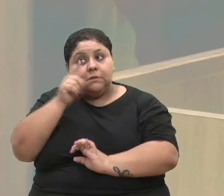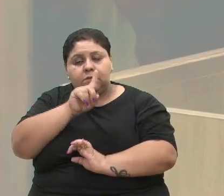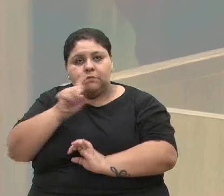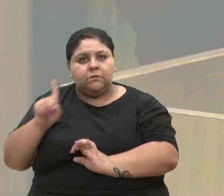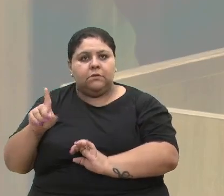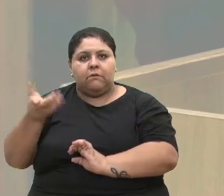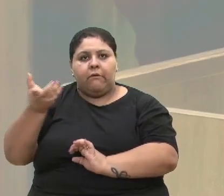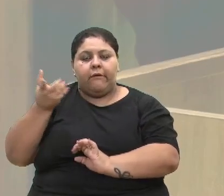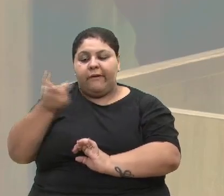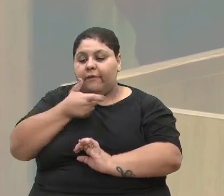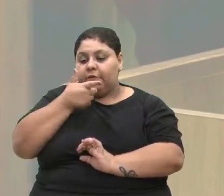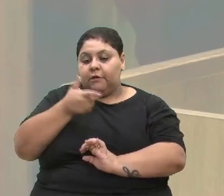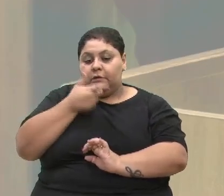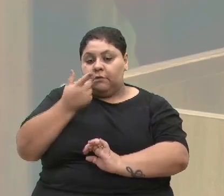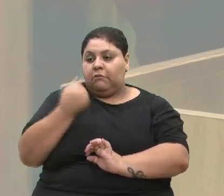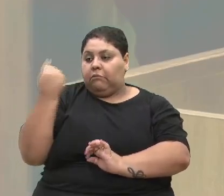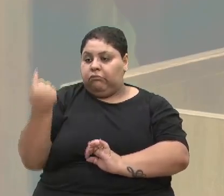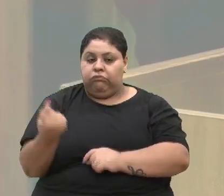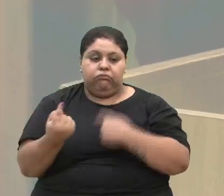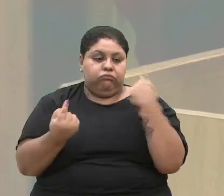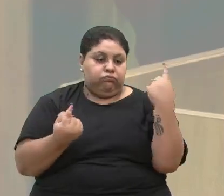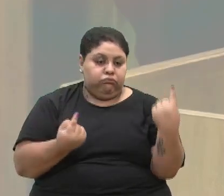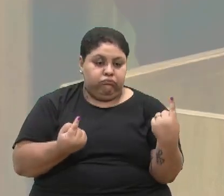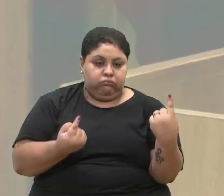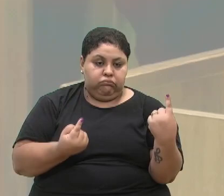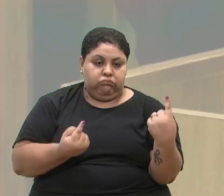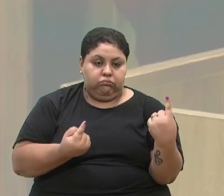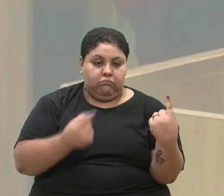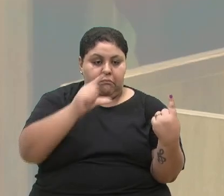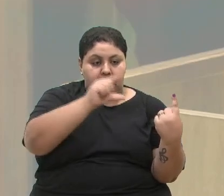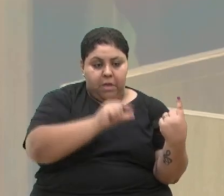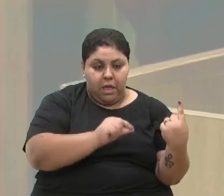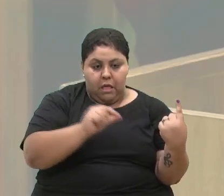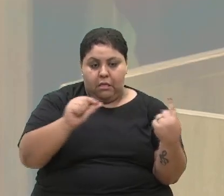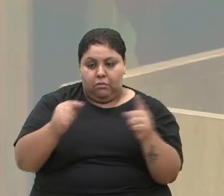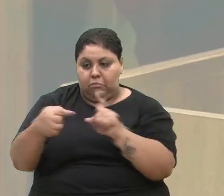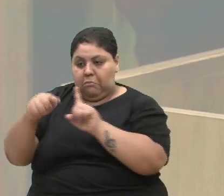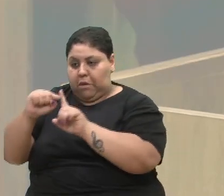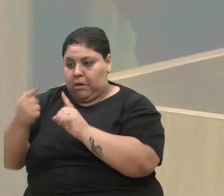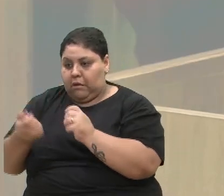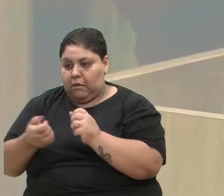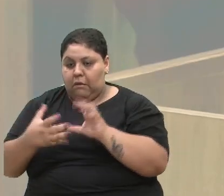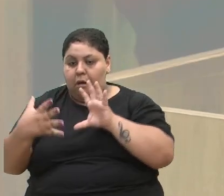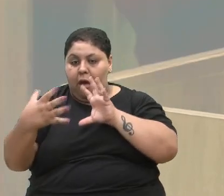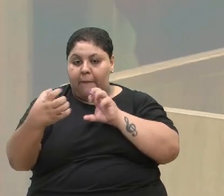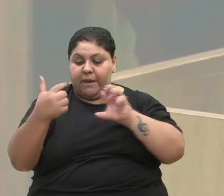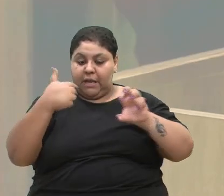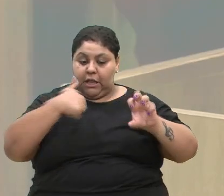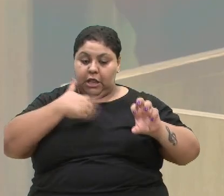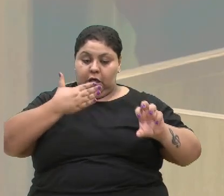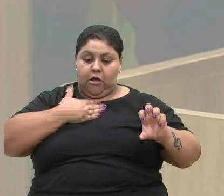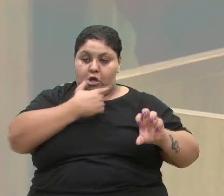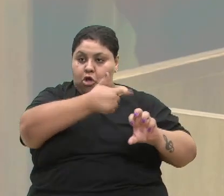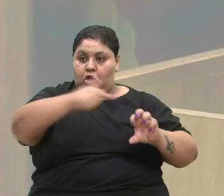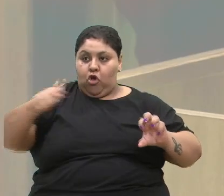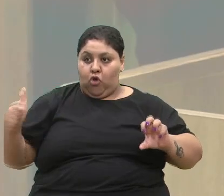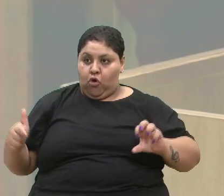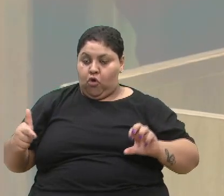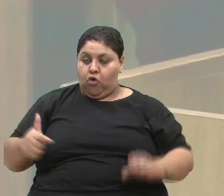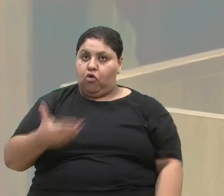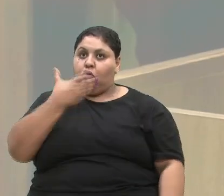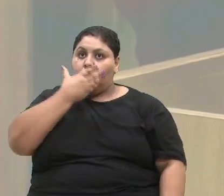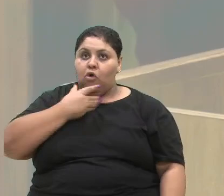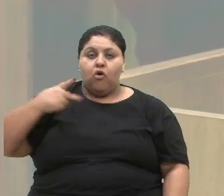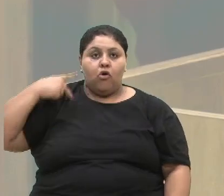tentar dizer que esse, aquele, ou tem menos, ou tem... Não. A briga desse vereador e de tantos outros homens públicos